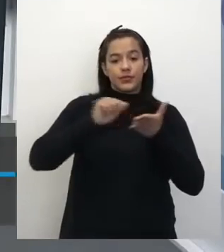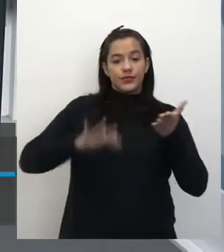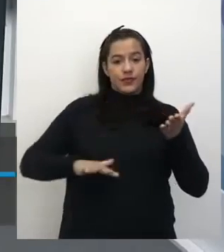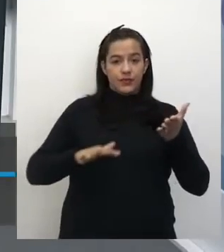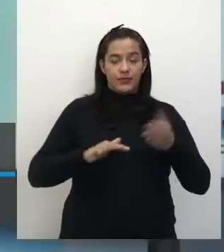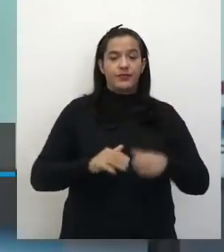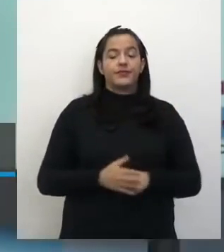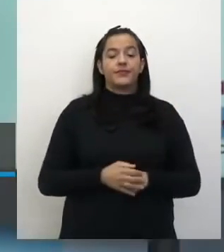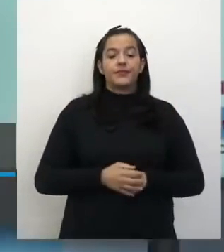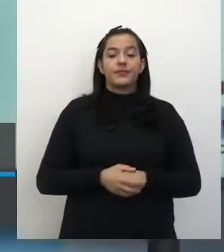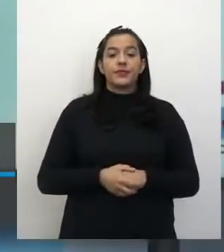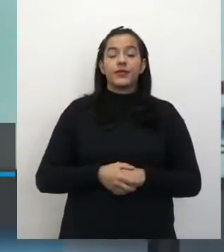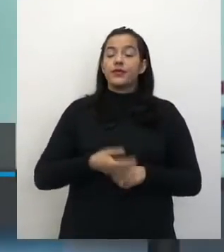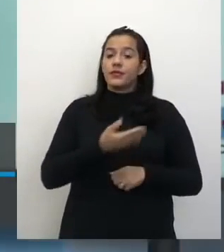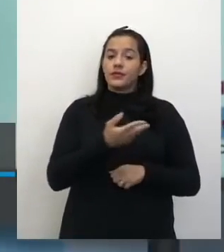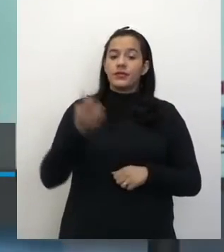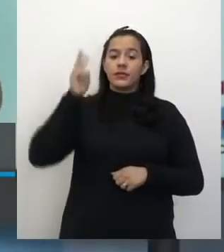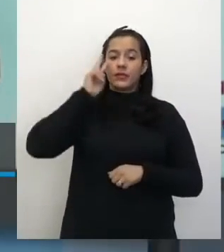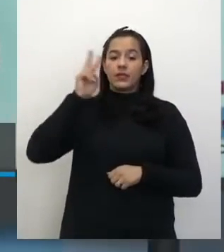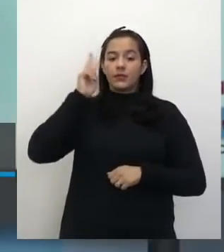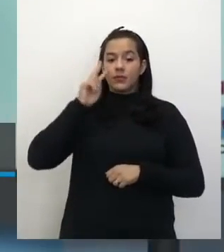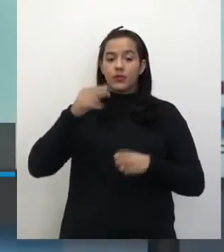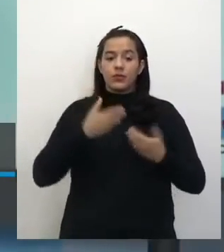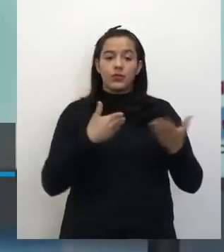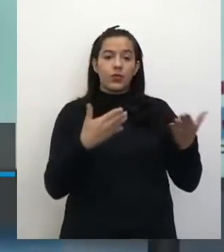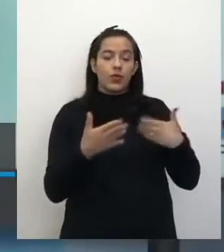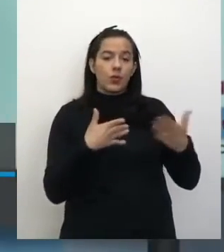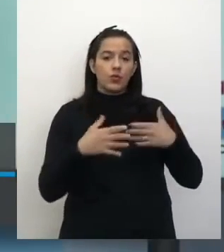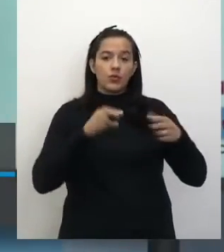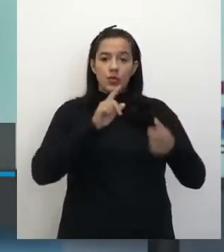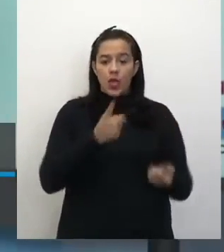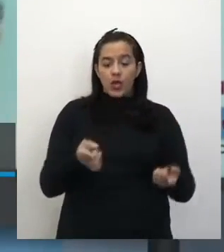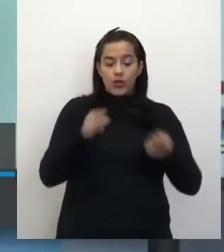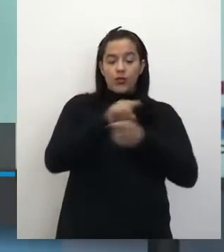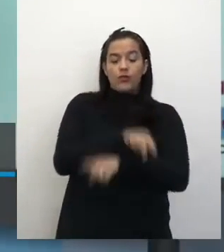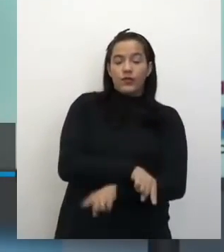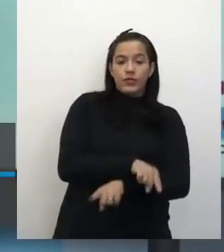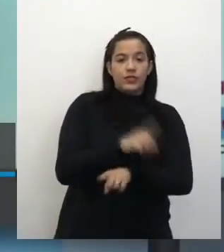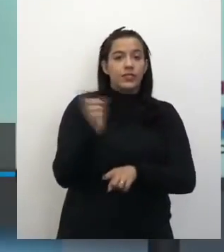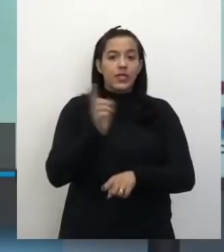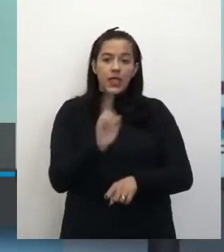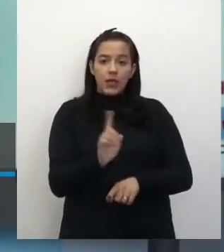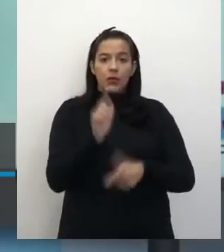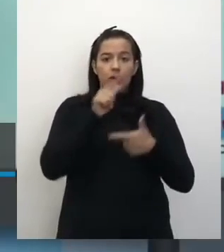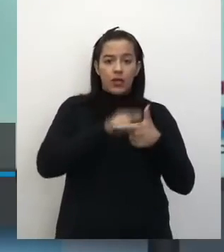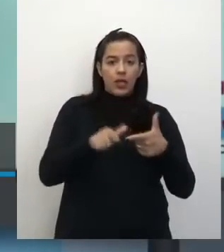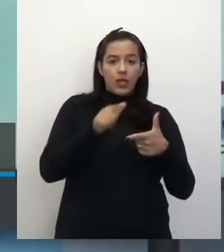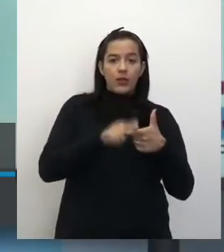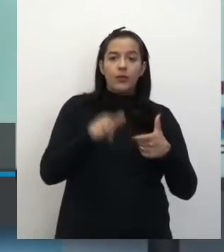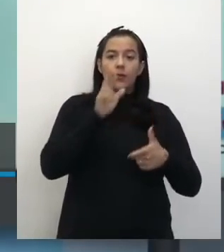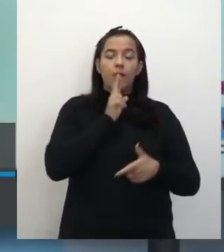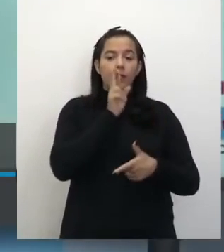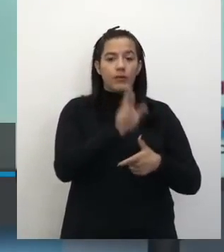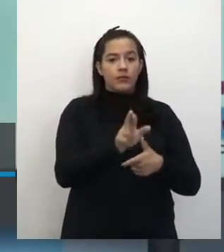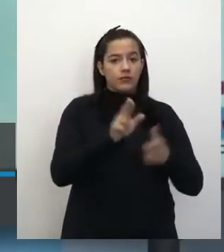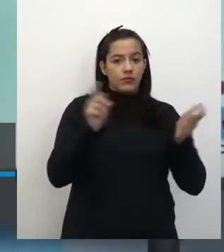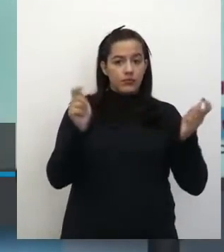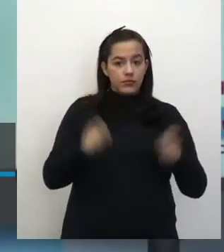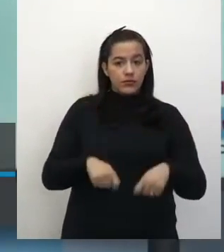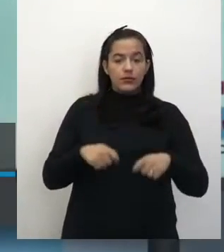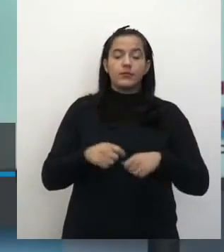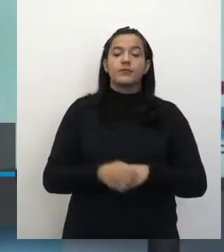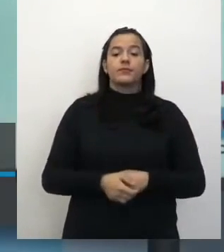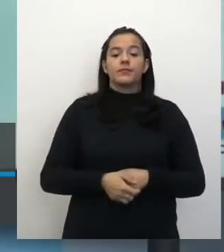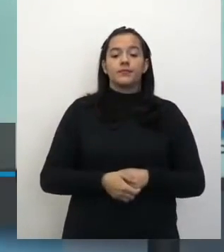lá. Lembrando que a intenção hoje não é fazer conversões de medidas, né? Mas sim resolver problemas usando unidades de medida,